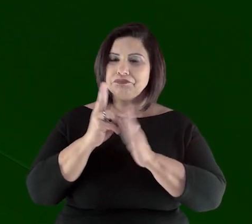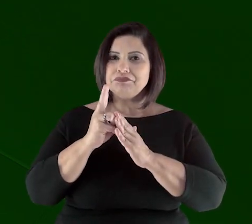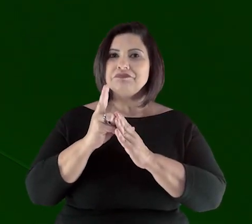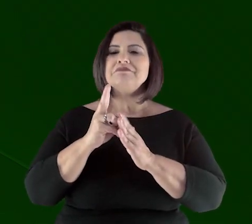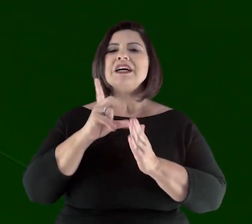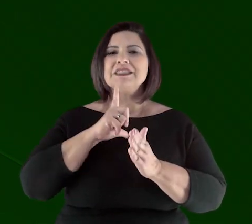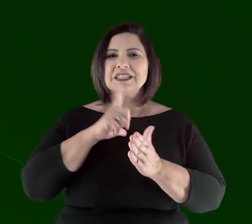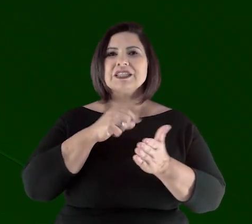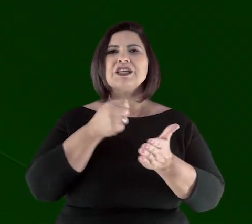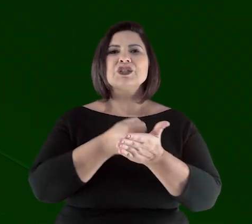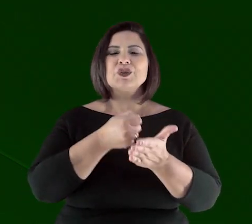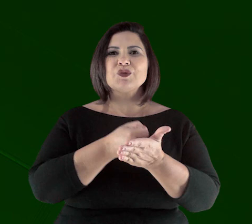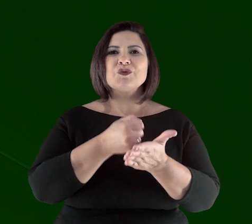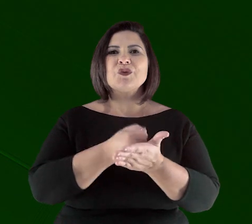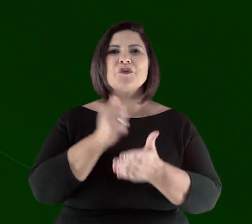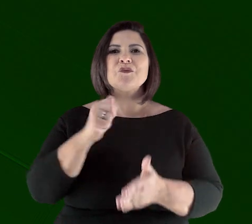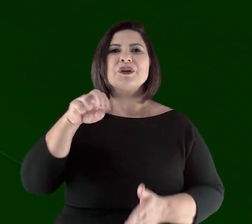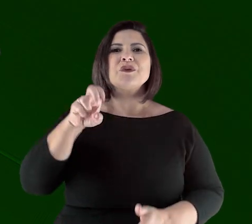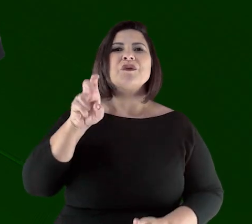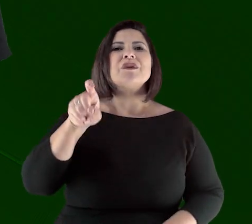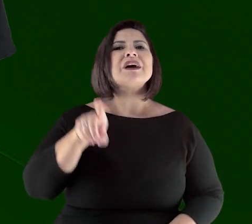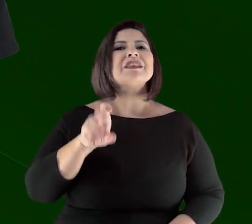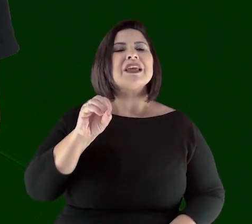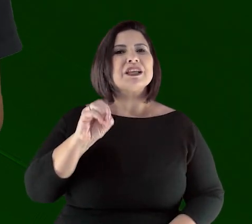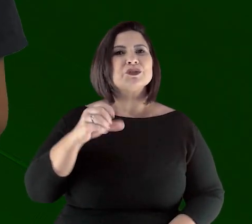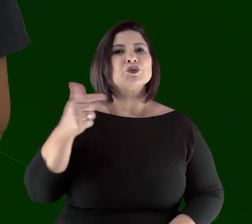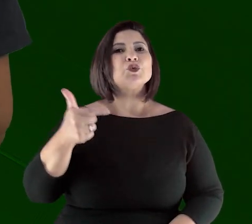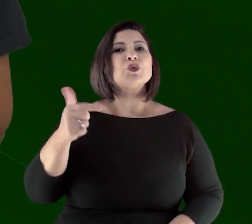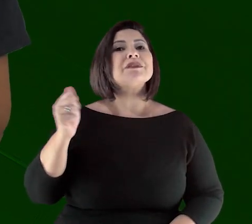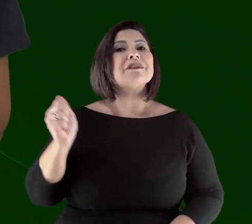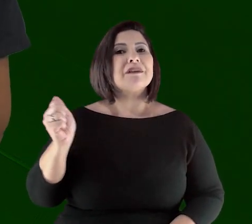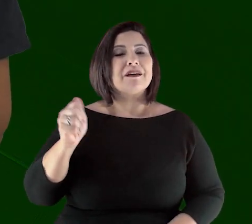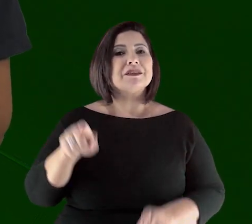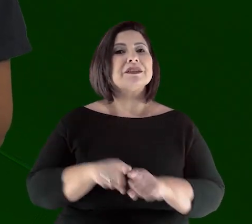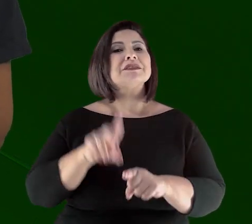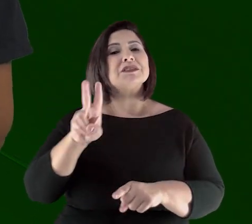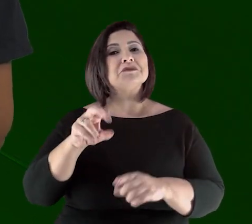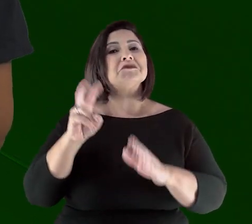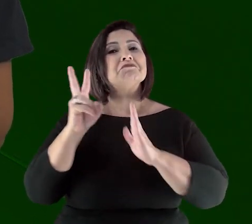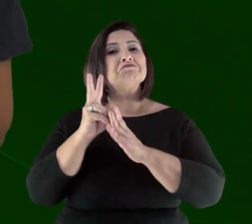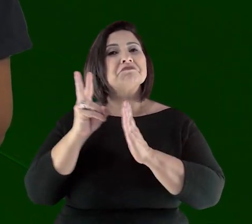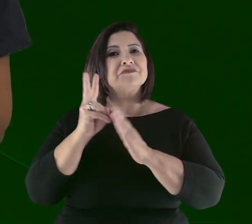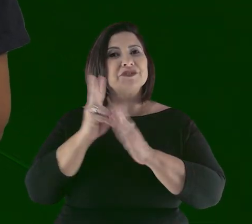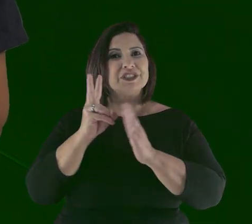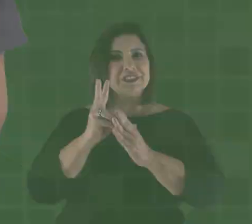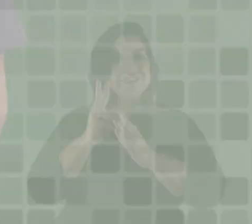2A e 2B e junte os demais documentos para apresentação.